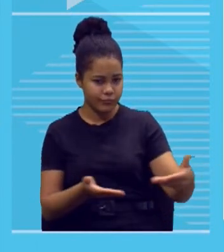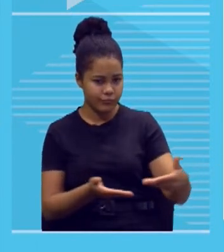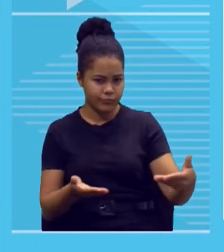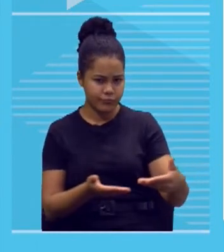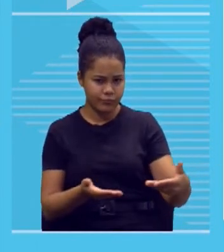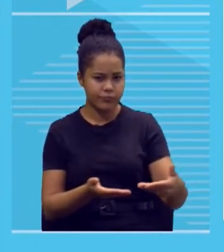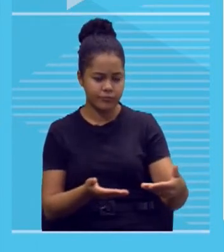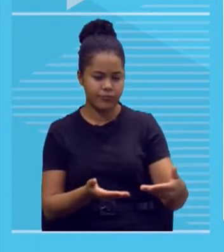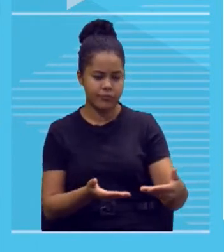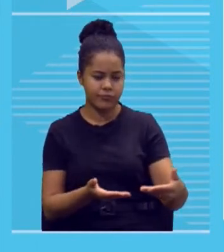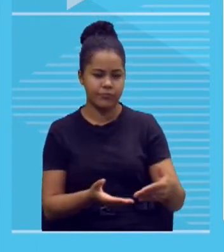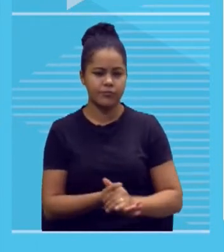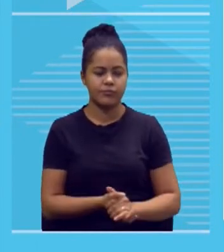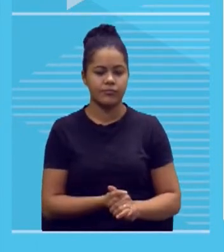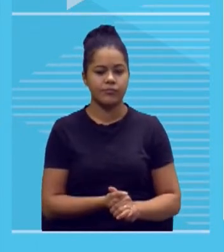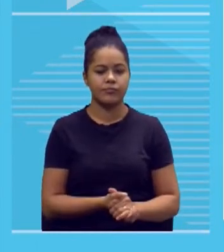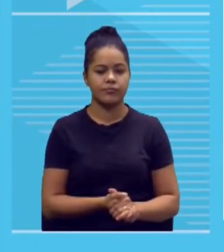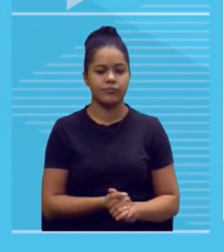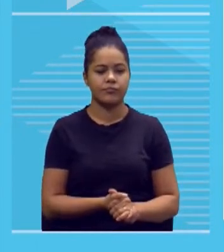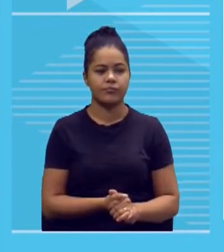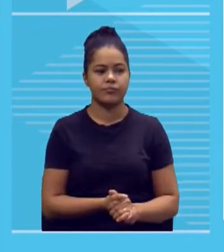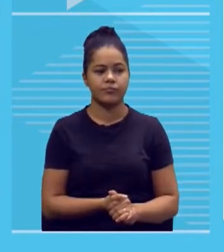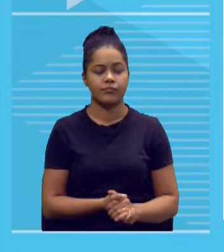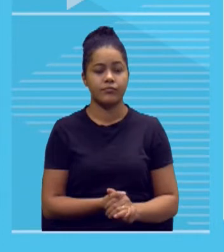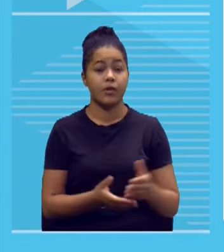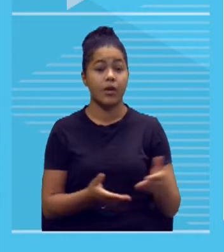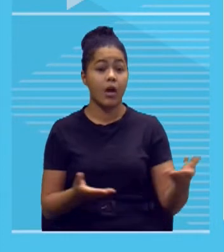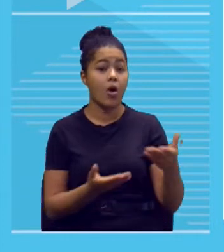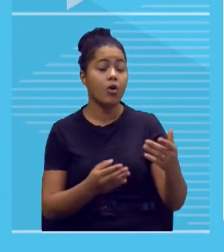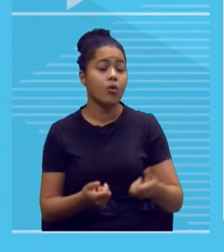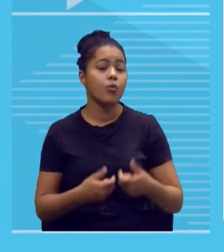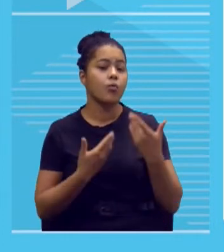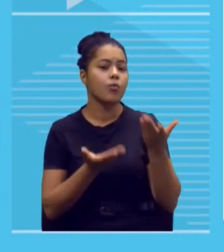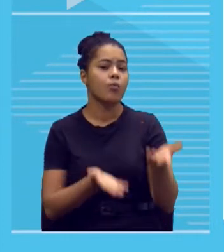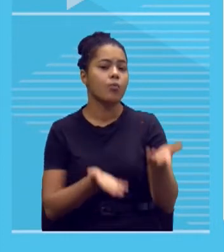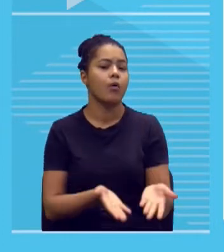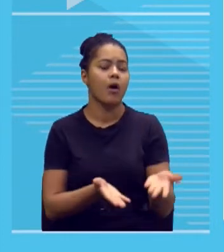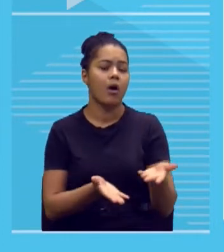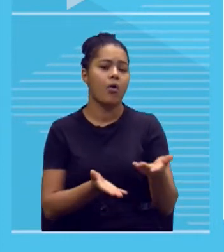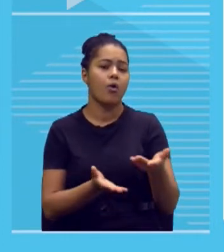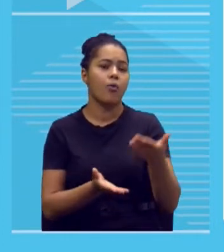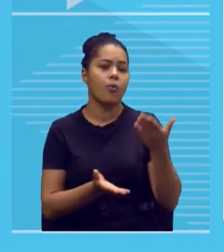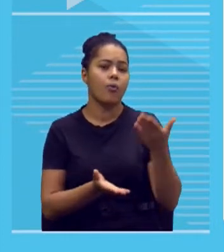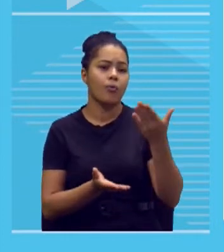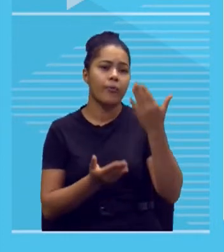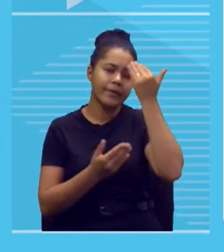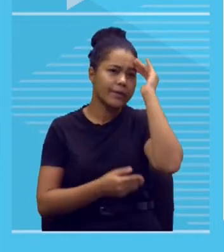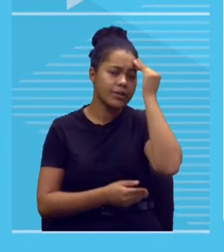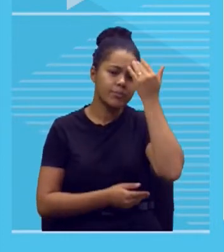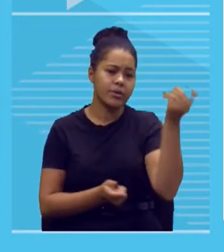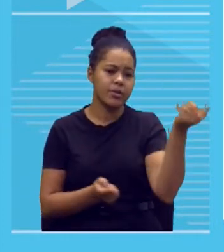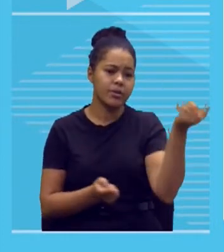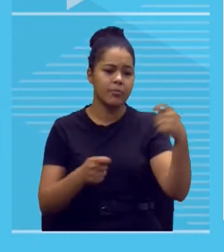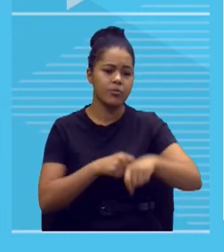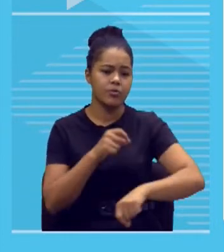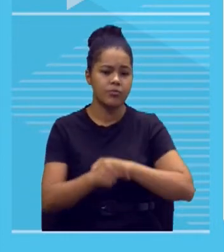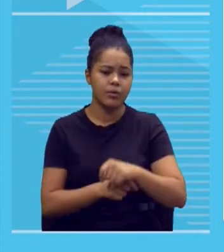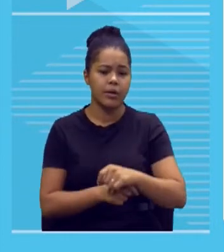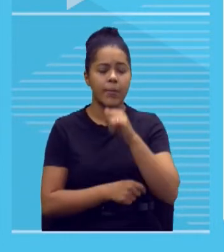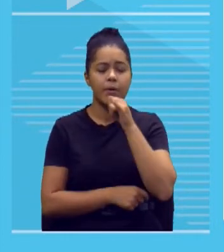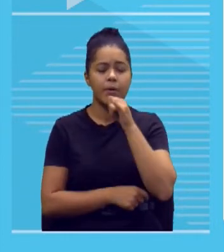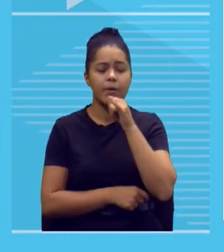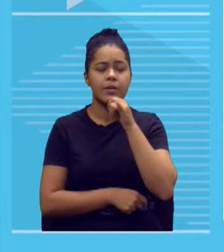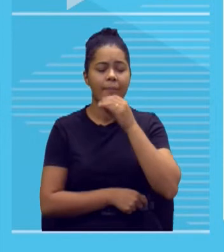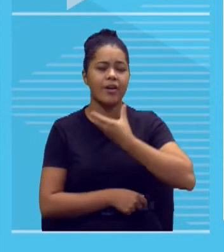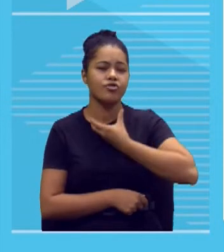Qual é a explicação que a gente pode dar para o